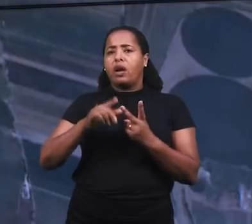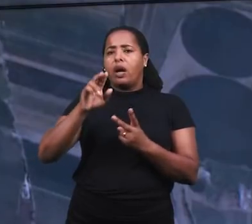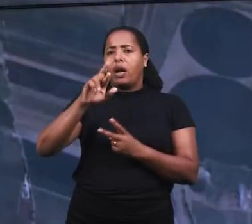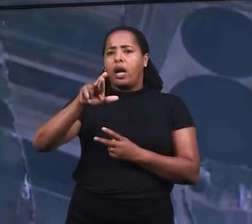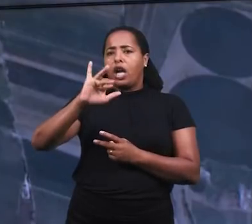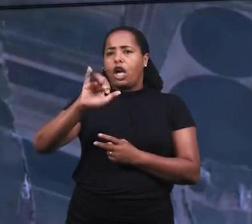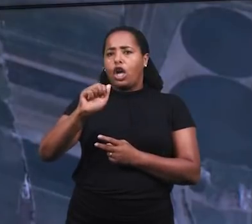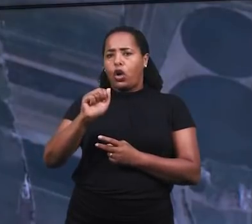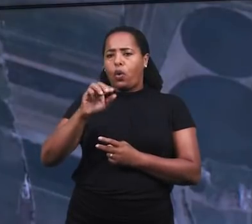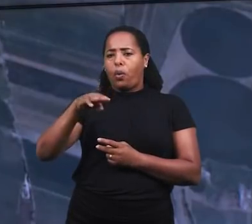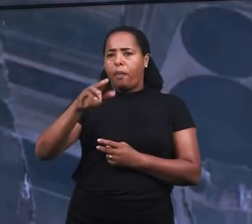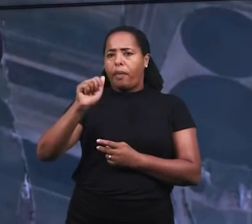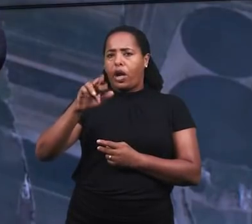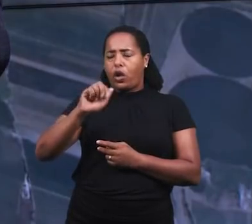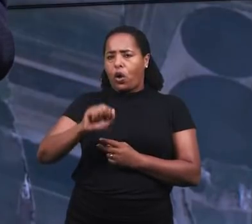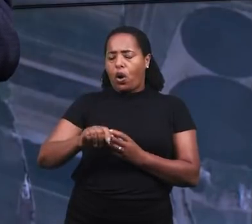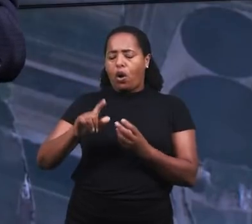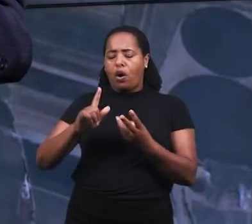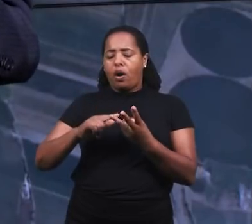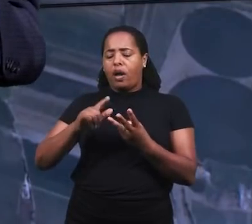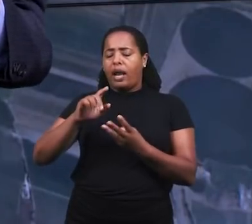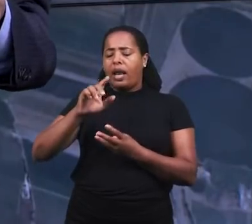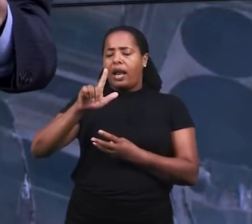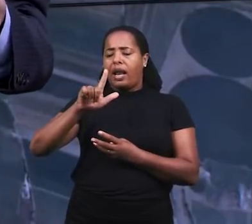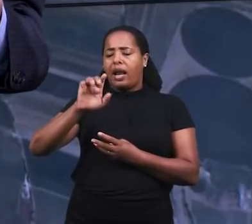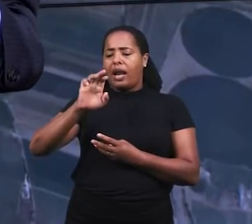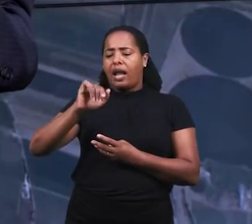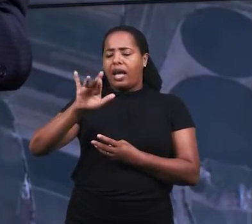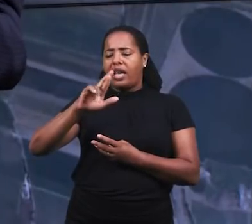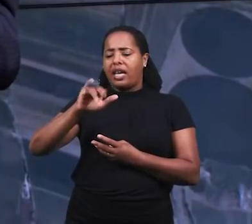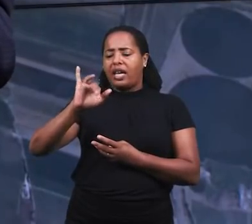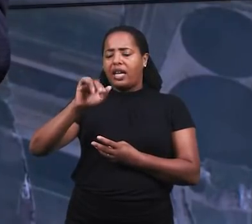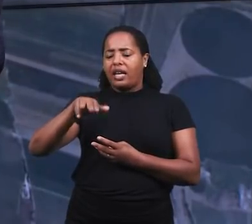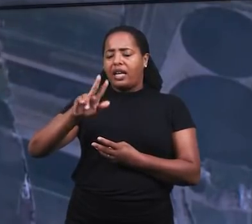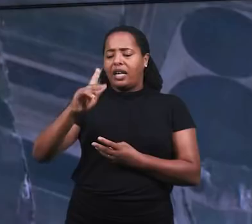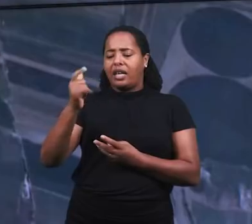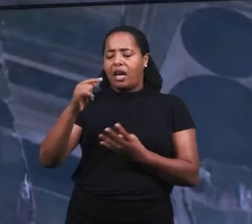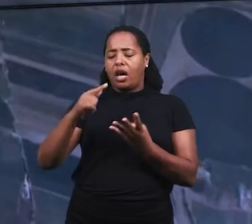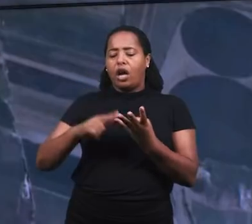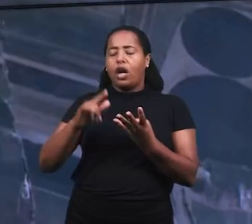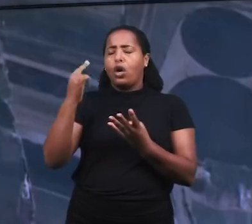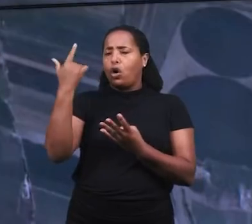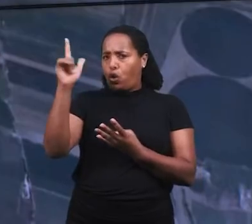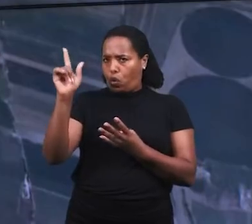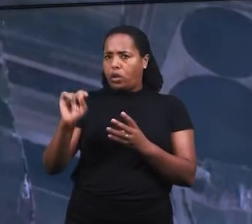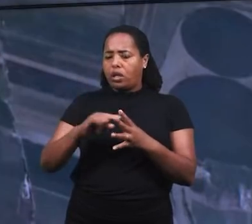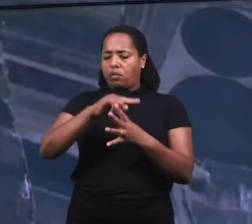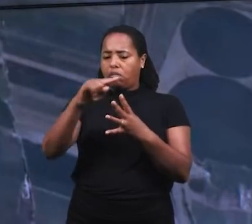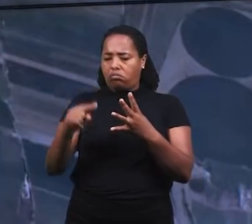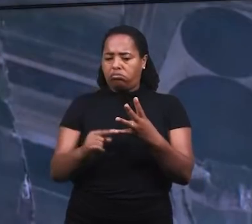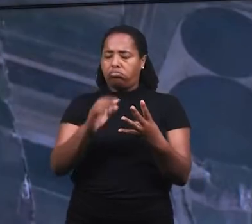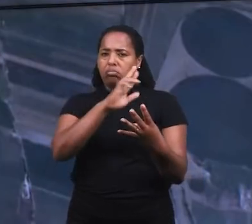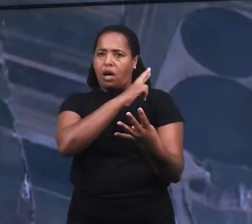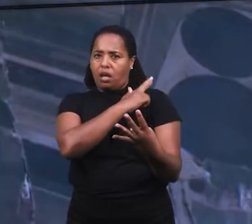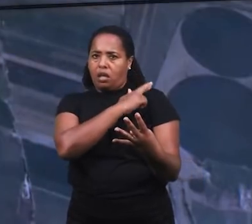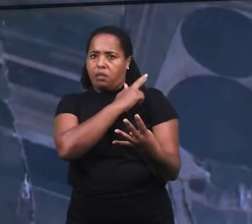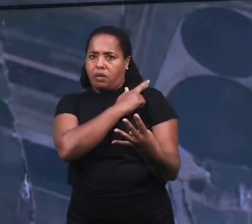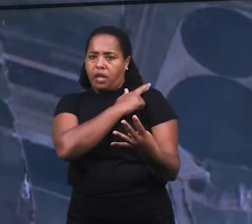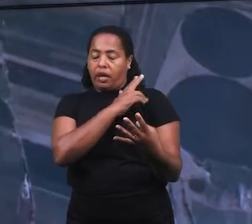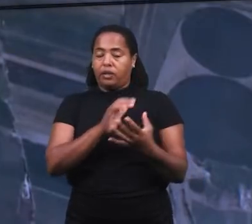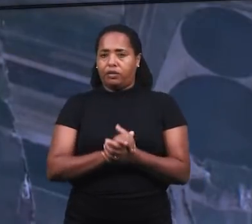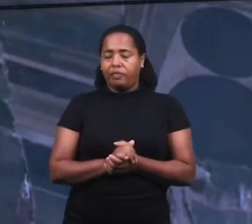Rio Maior e Coimbra e até também em Leiria. Portanto, nós temos ali em Cartaxo agora